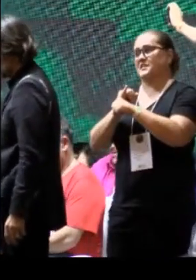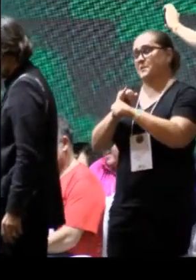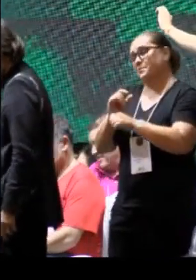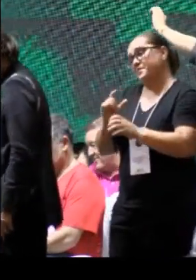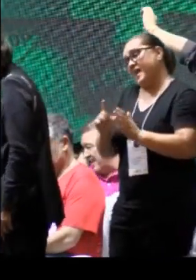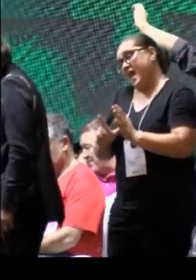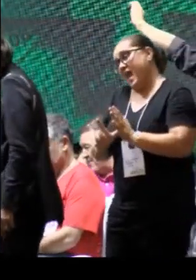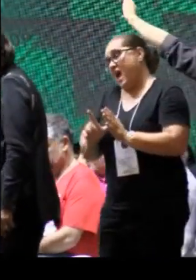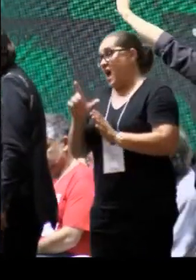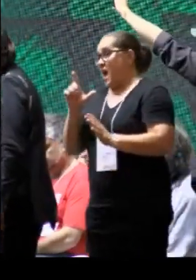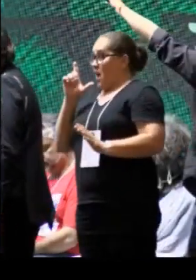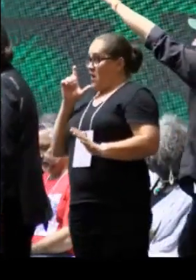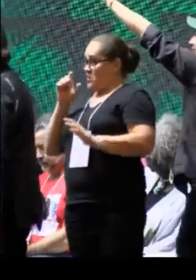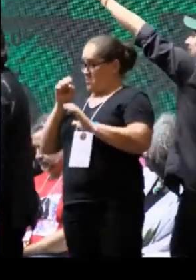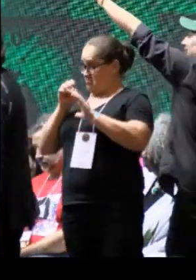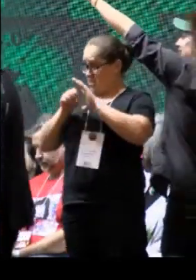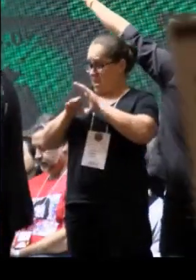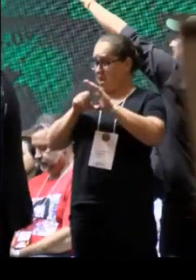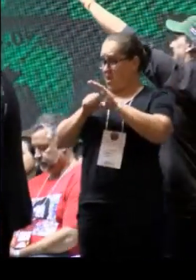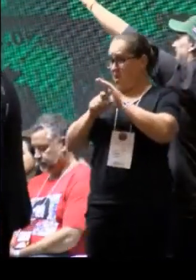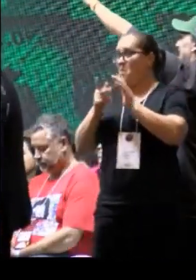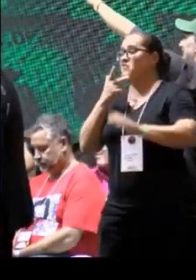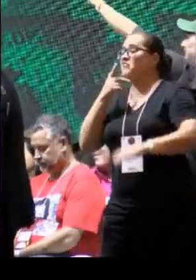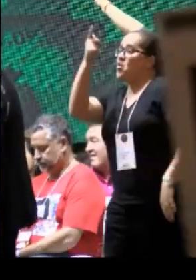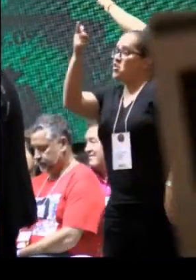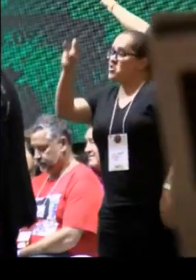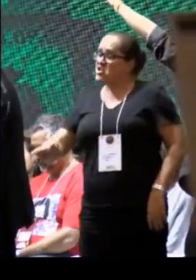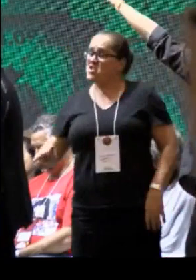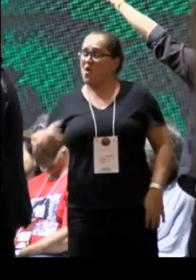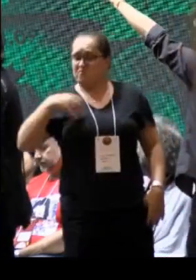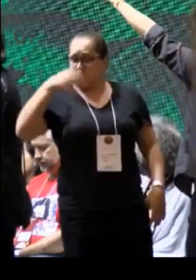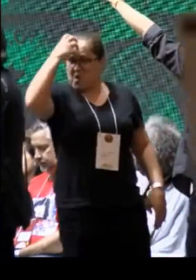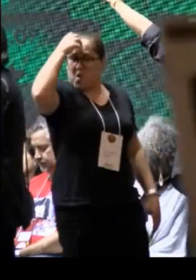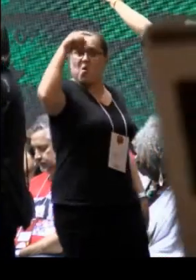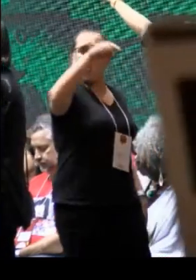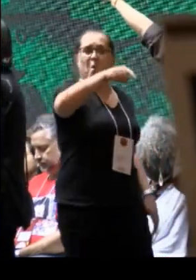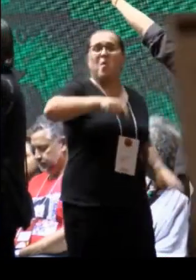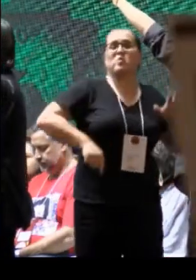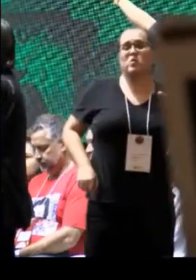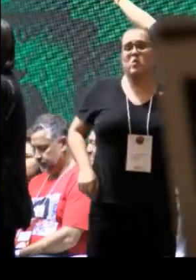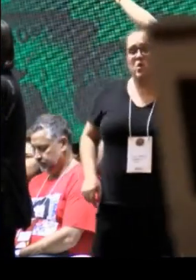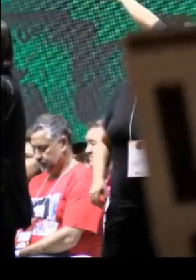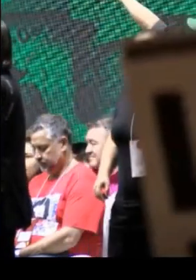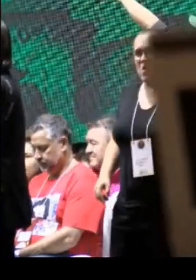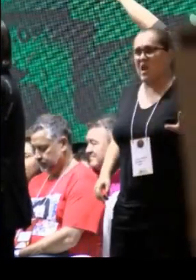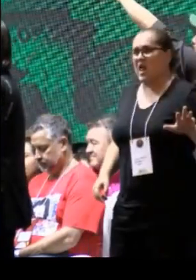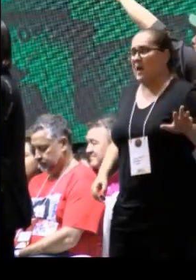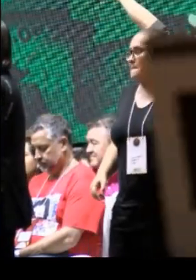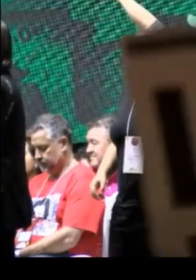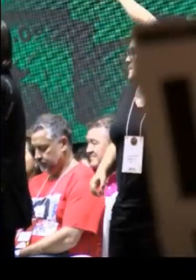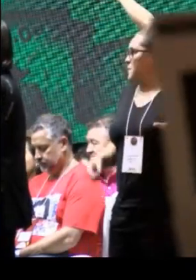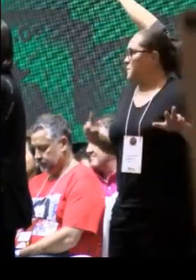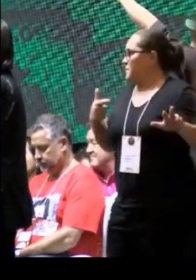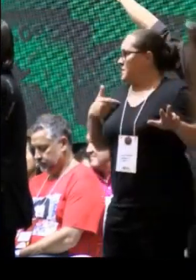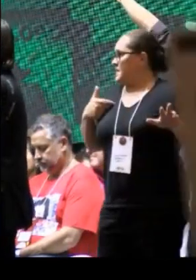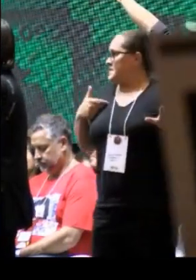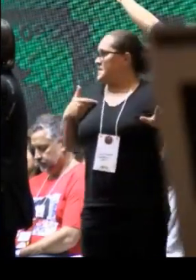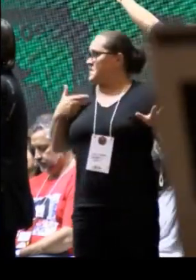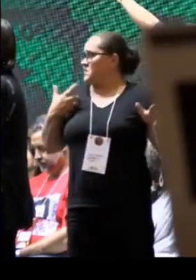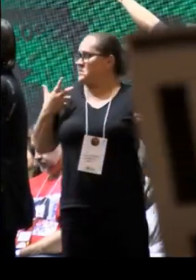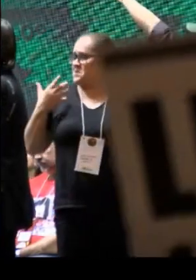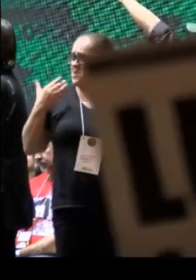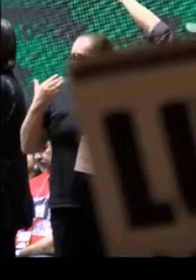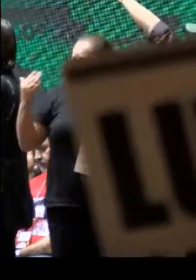Antes que a Rede Globo me acuse outra vez pelo que não disse e não fiz, não ouse me comparar ao